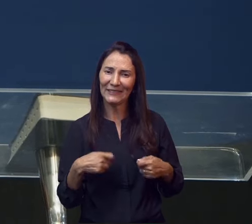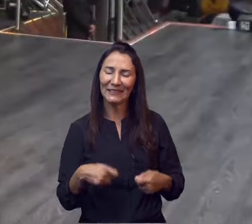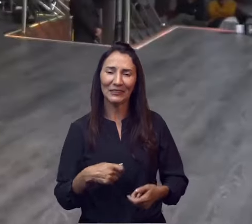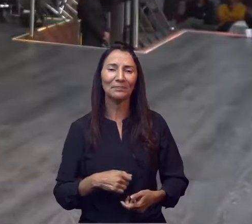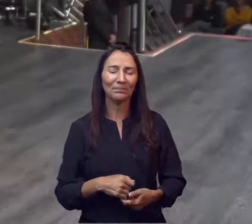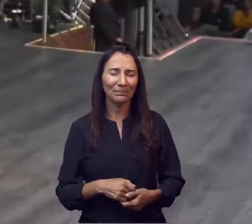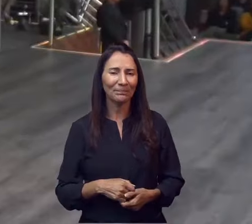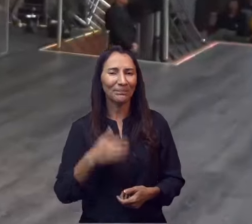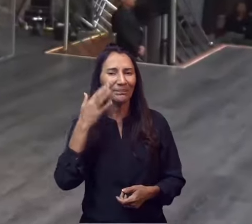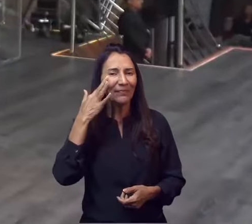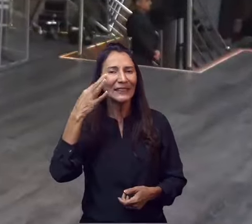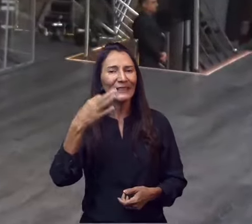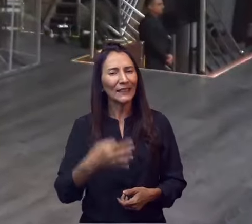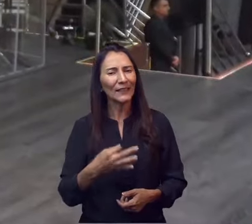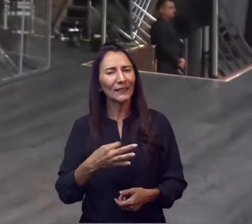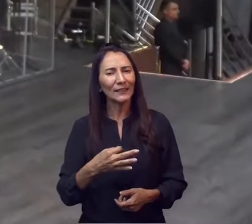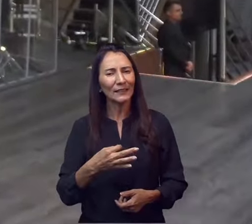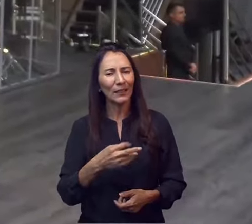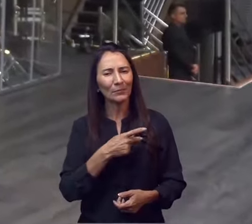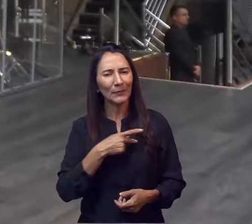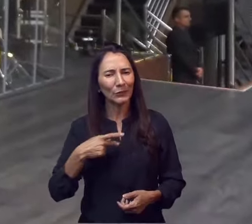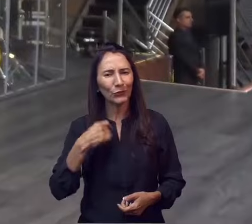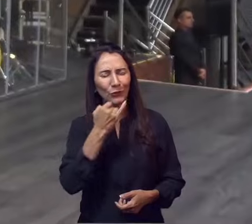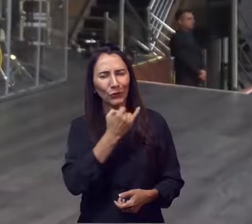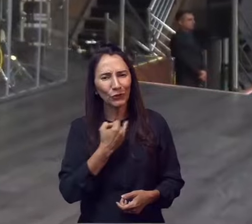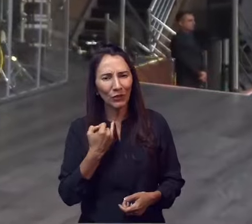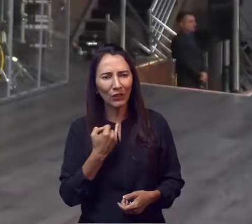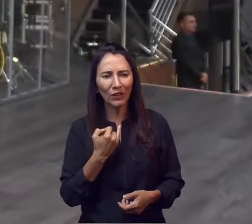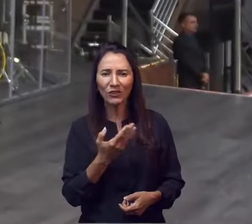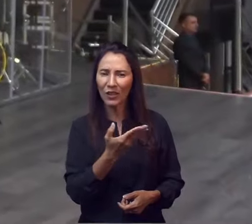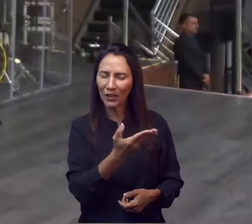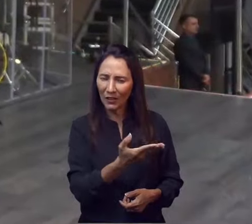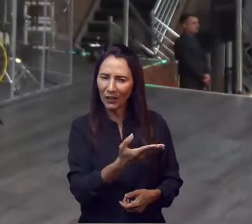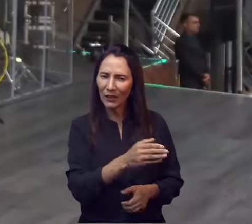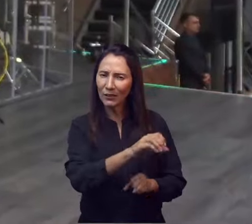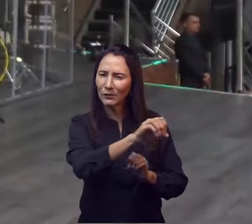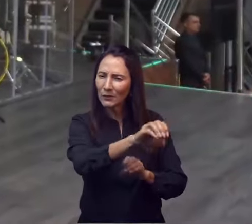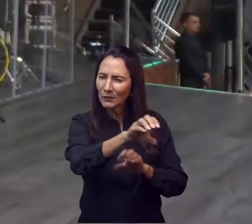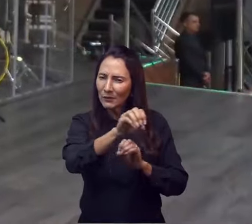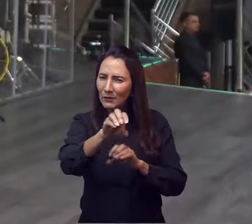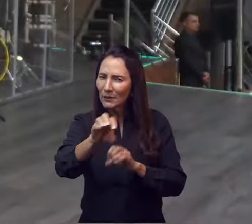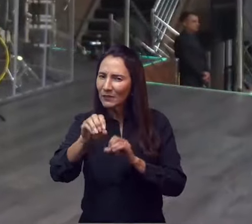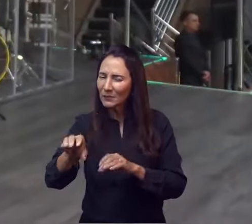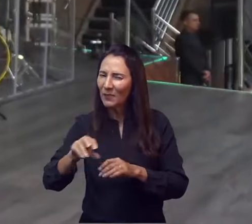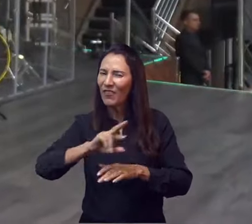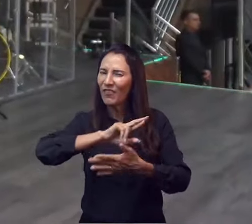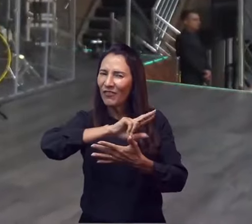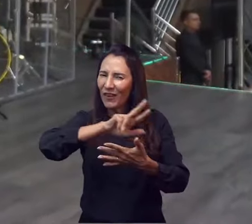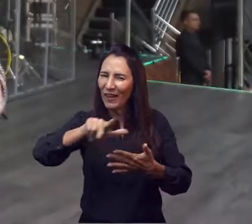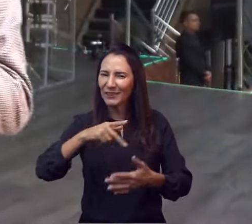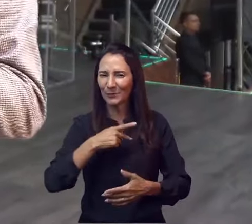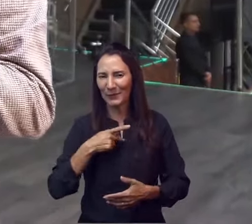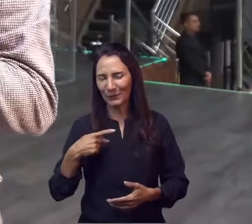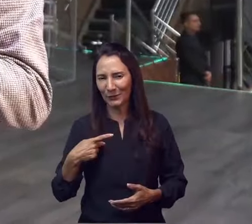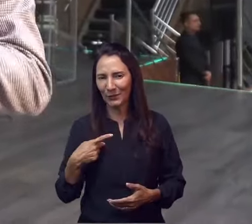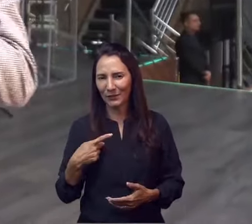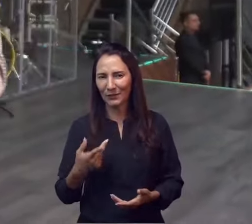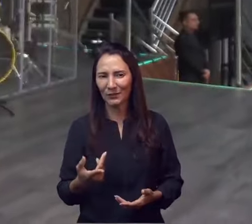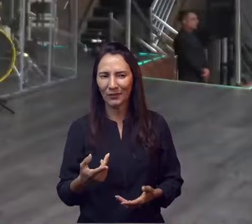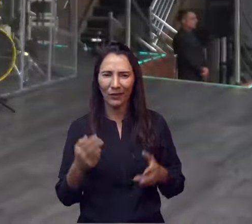absoluta que Pastor Jorge tem deixado um legado para geração de Pastores não vou nem falar de